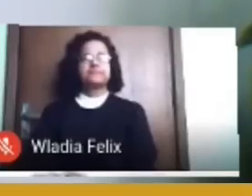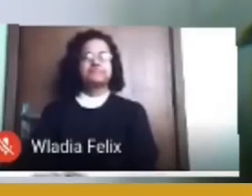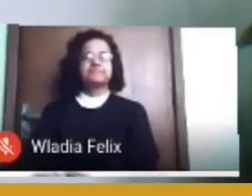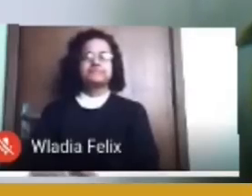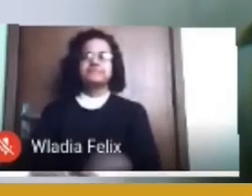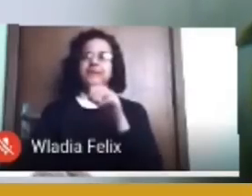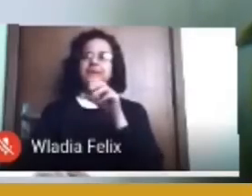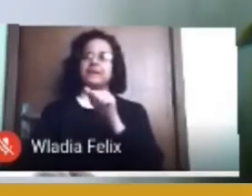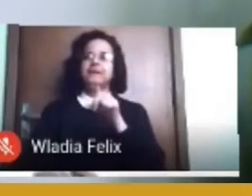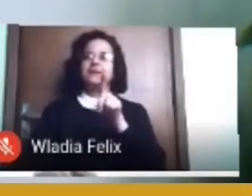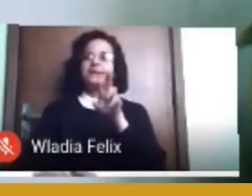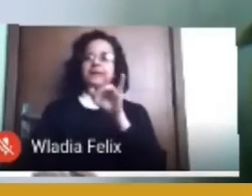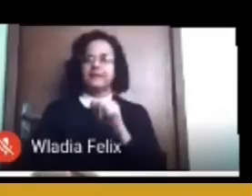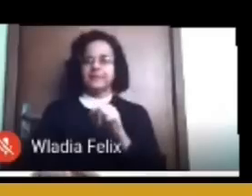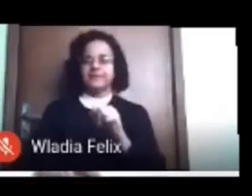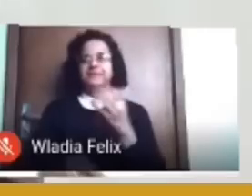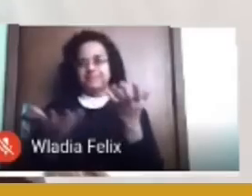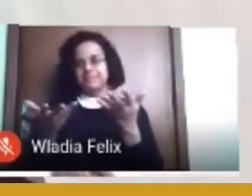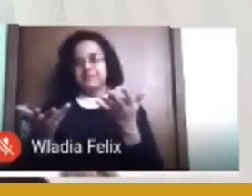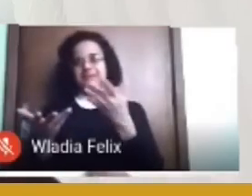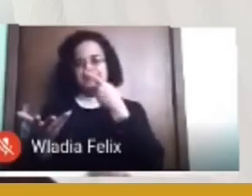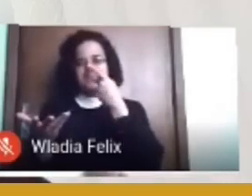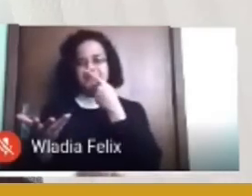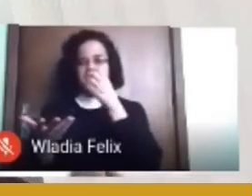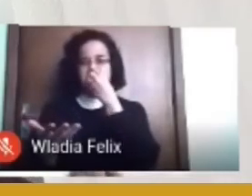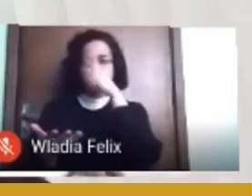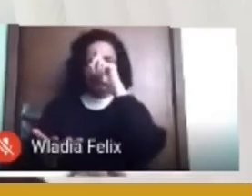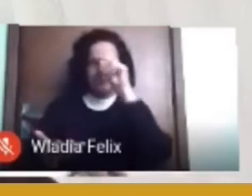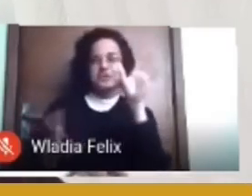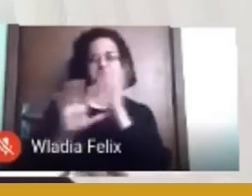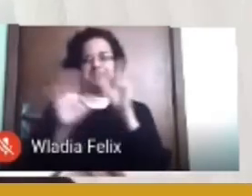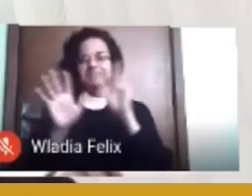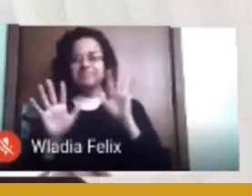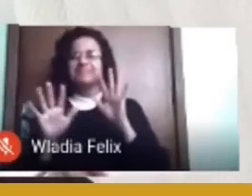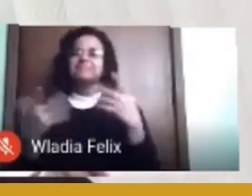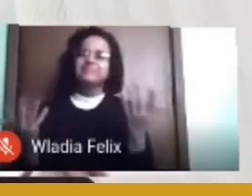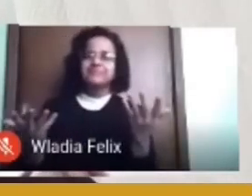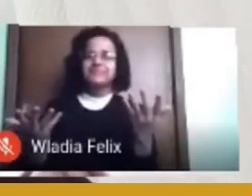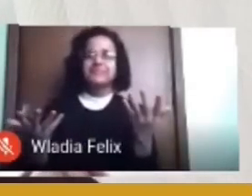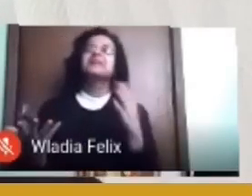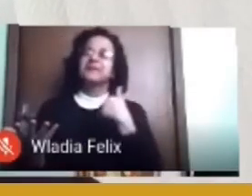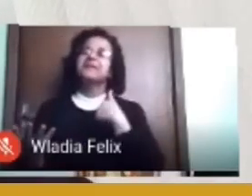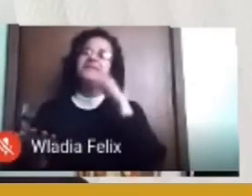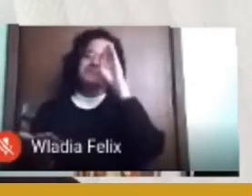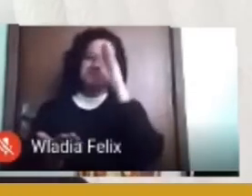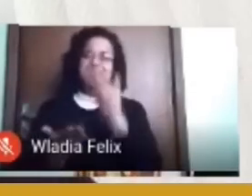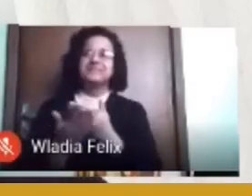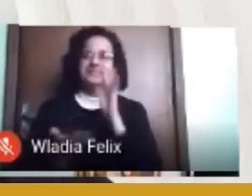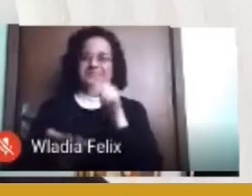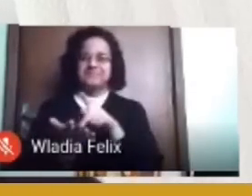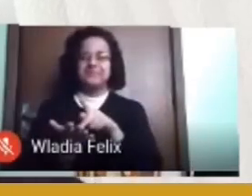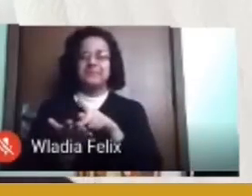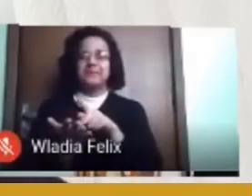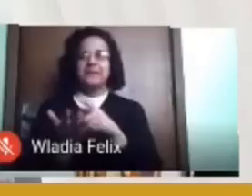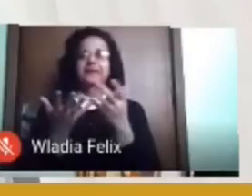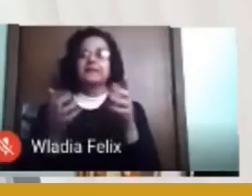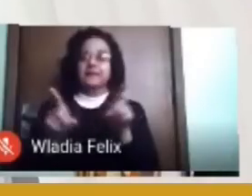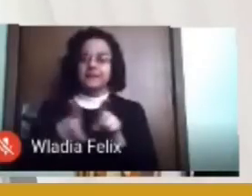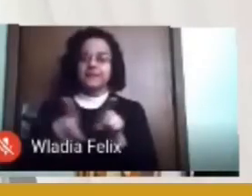me coloco à disposição por e-mail, pelas redes sociais, pelo WhatsApp e, quem sabe, em um futuro encontro de